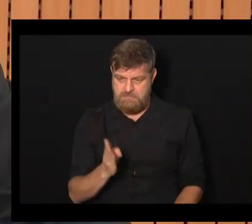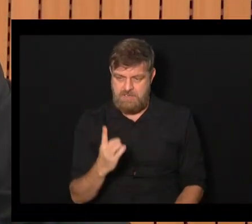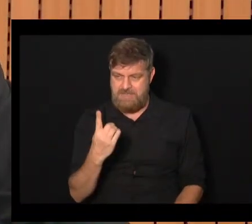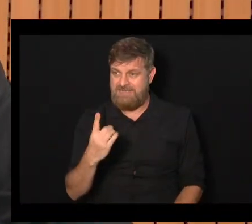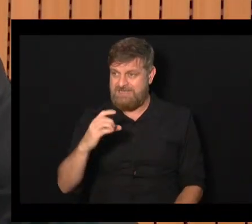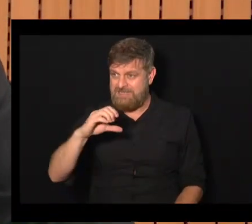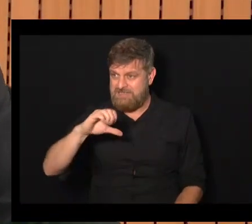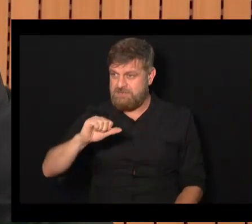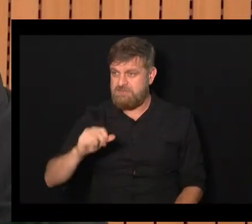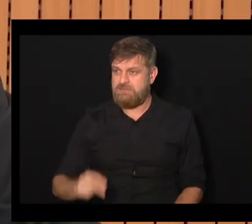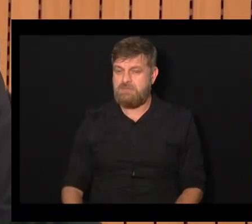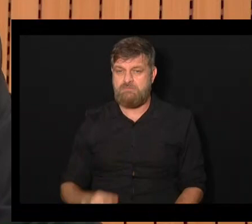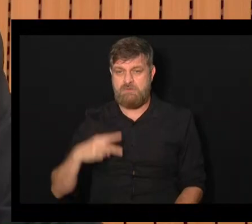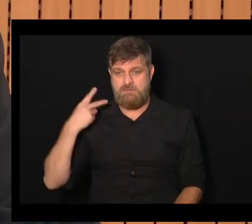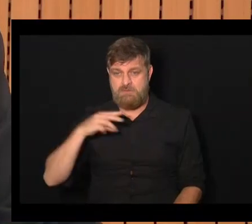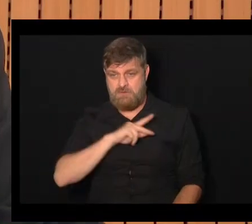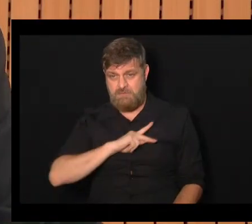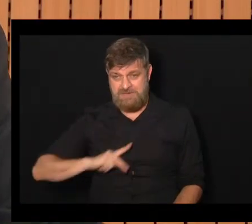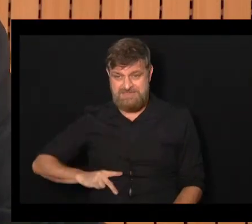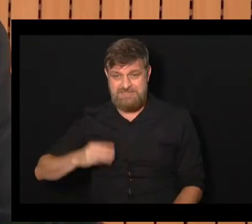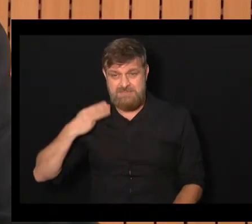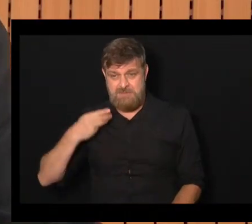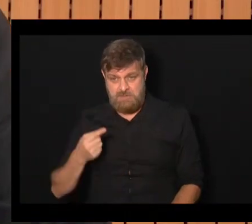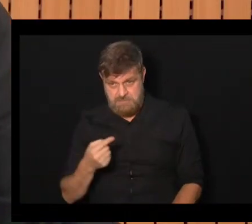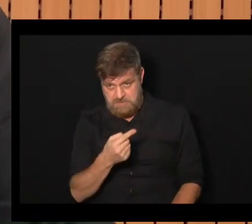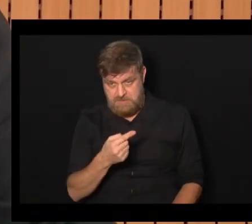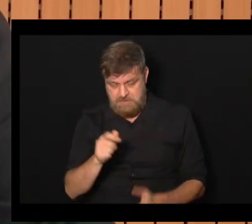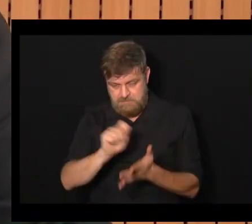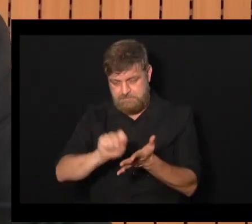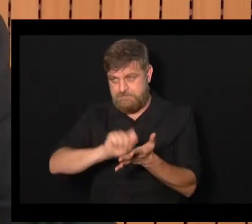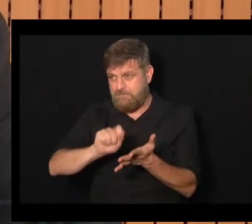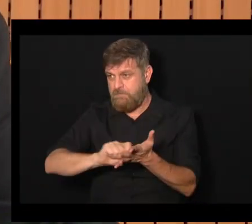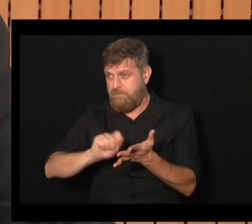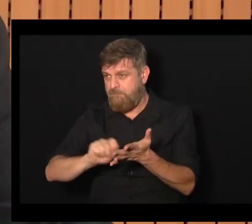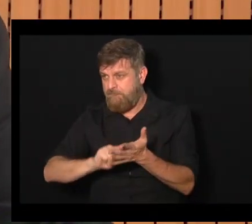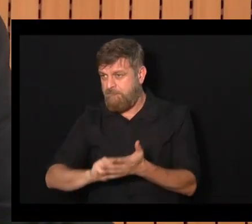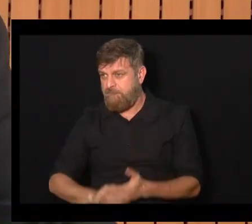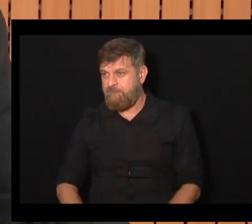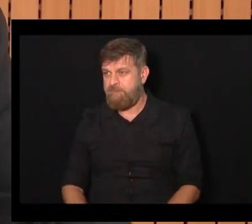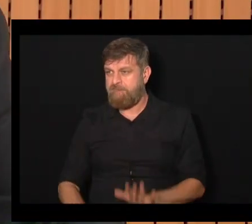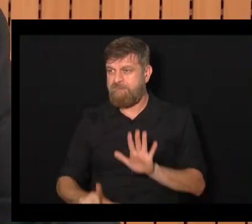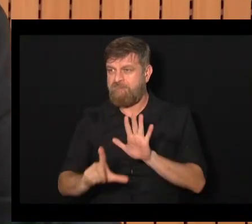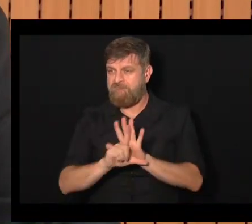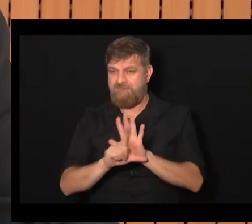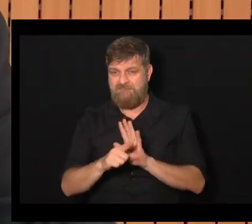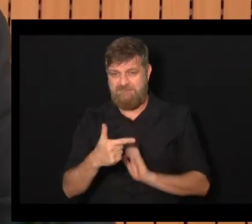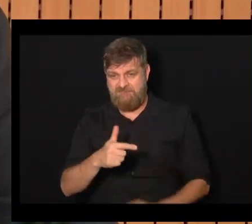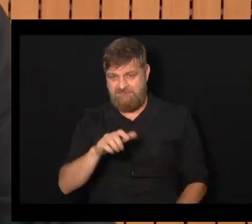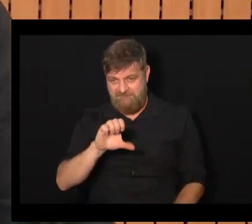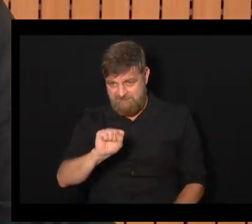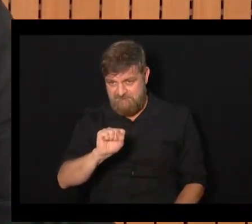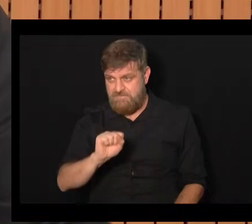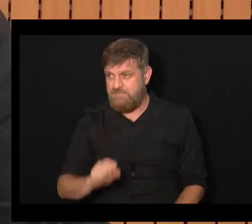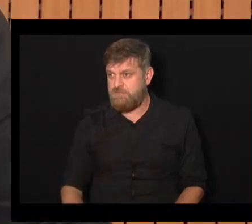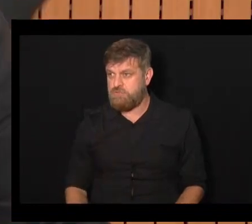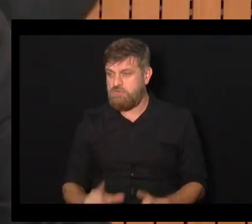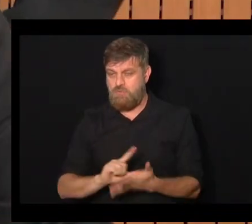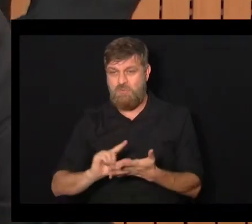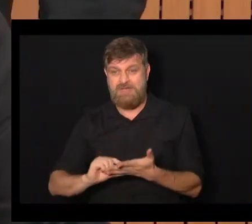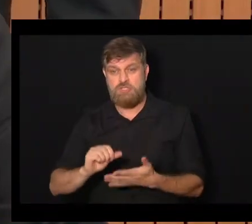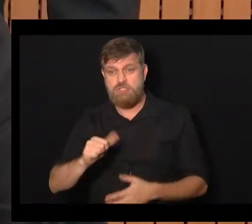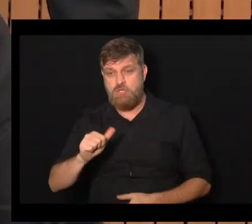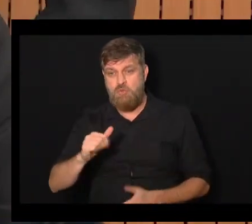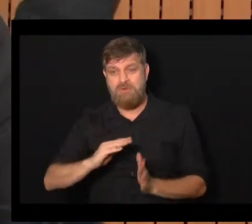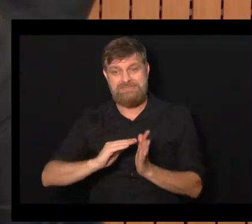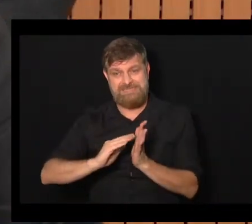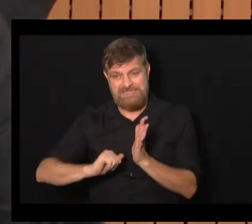229629, de autoria do senhor vereador Marcos Bernardelli, que revoga o artigo 11, tanto do caput quanto o parágrafo 1 da